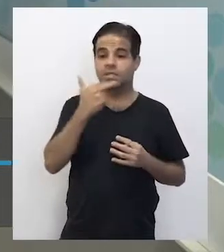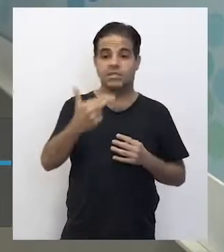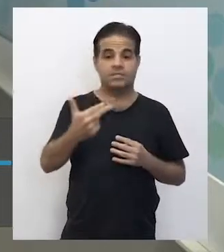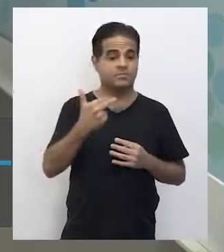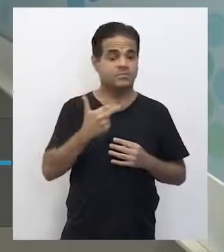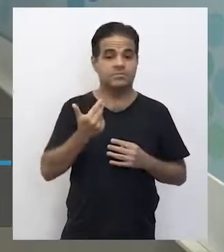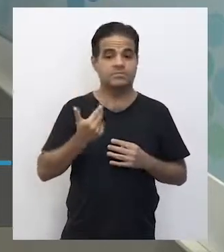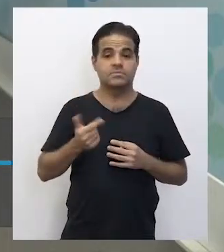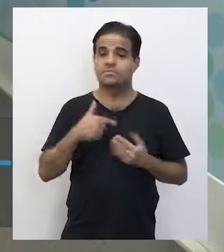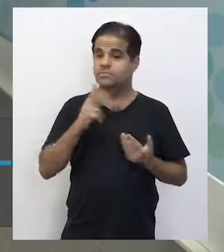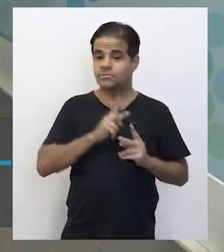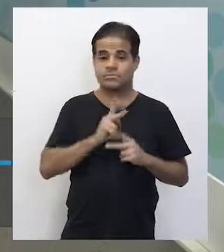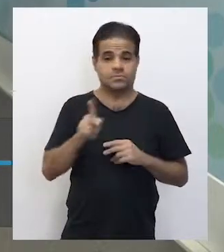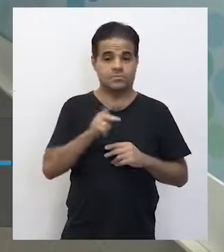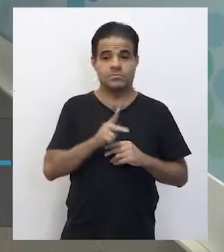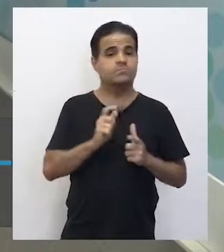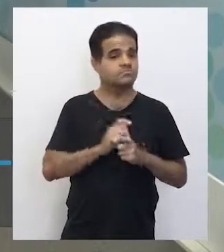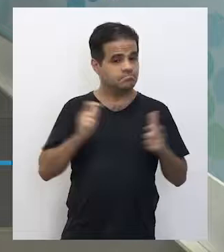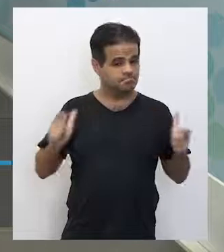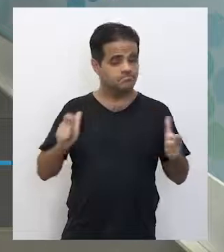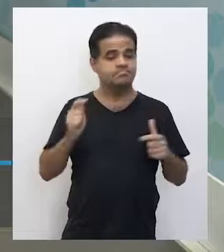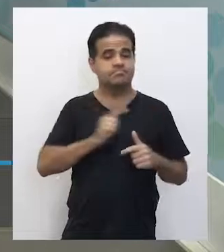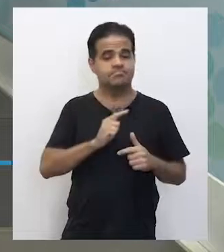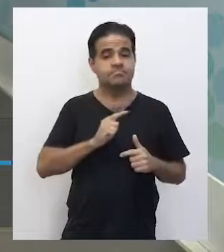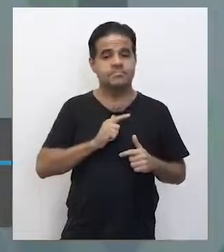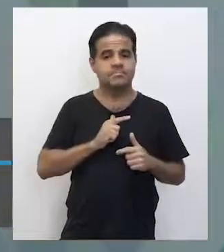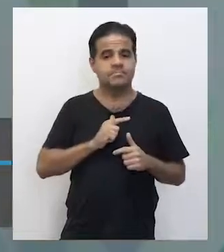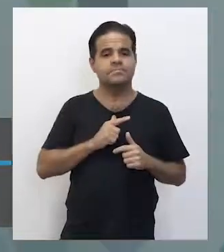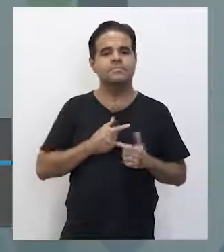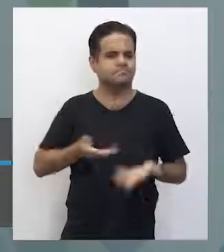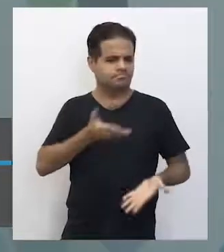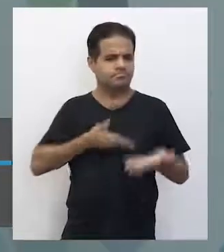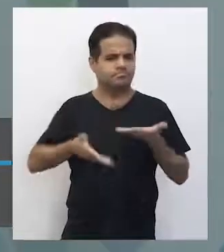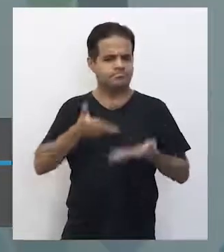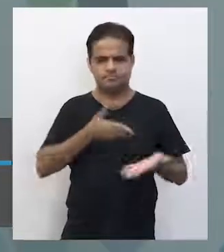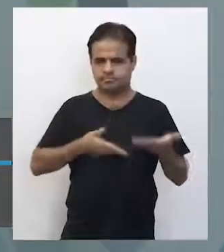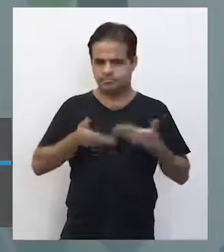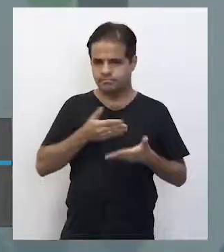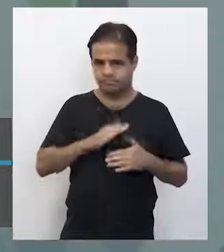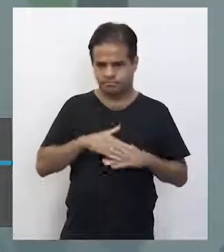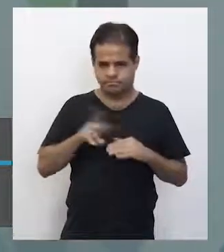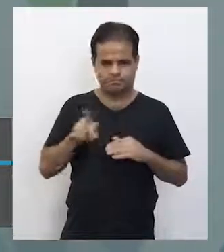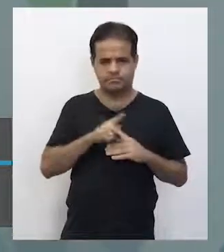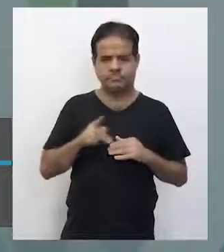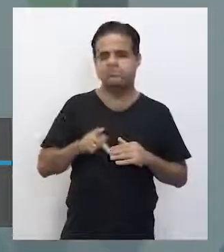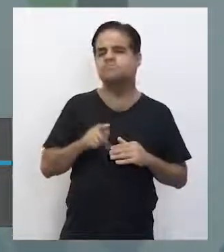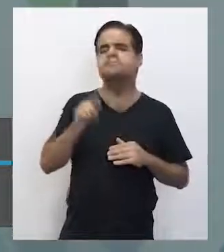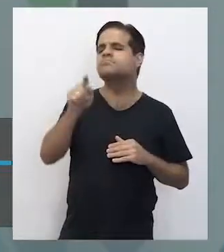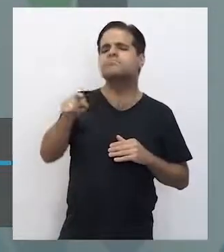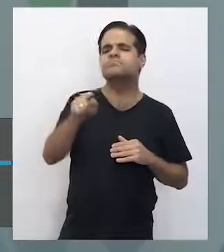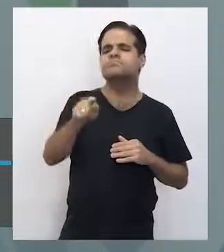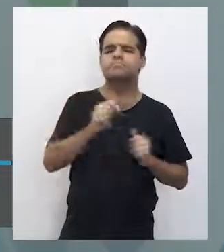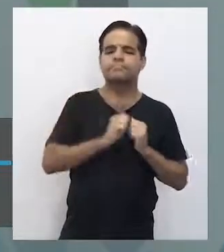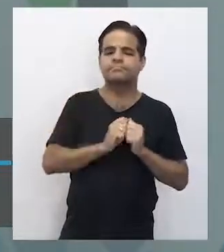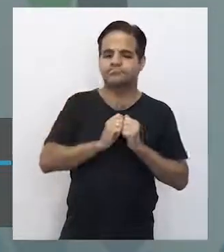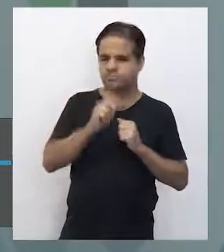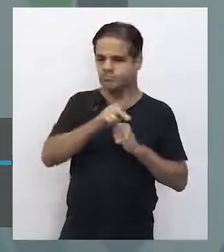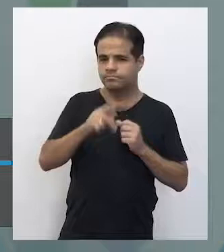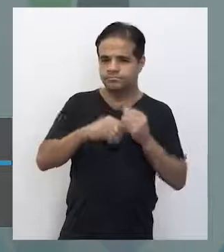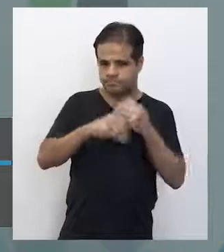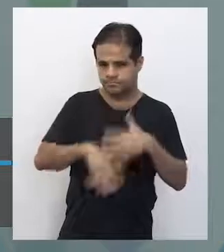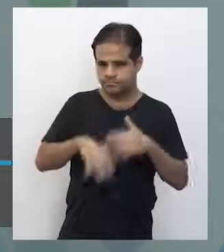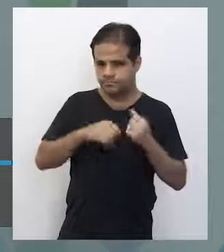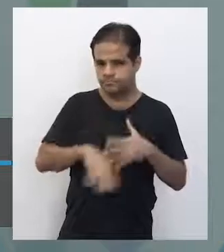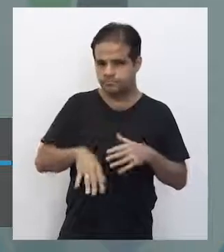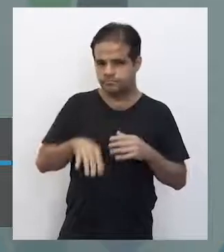maioria dos professores sempre tem uma, não é? Sim, é verdade. Ó, já que a nossa interação hoje está muito mais com os professores que estão com a gente no chat aí, vocês são